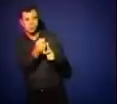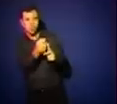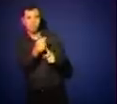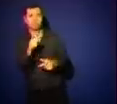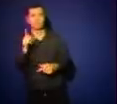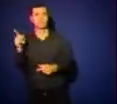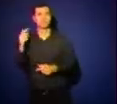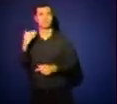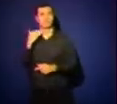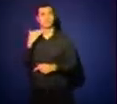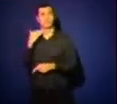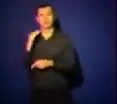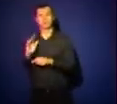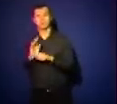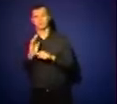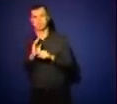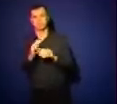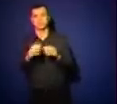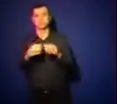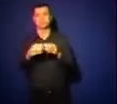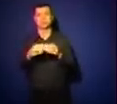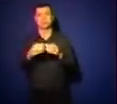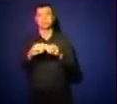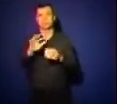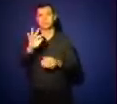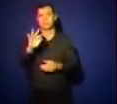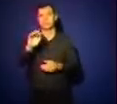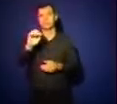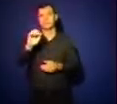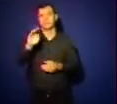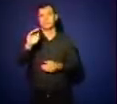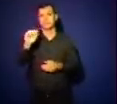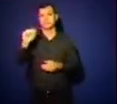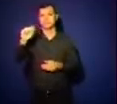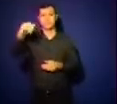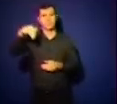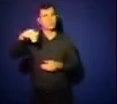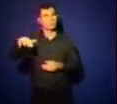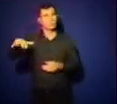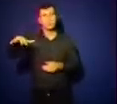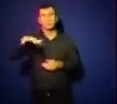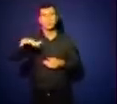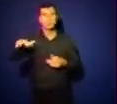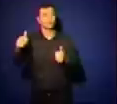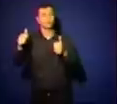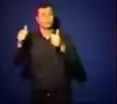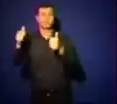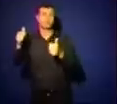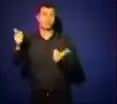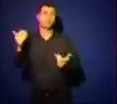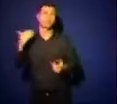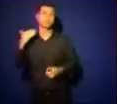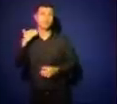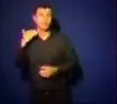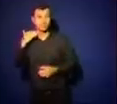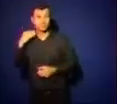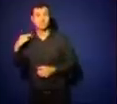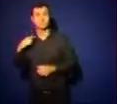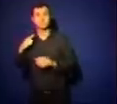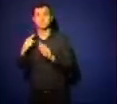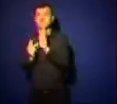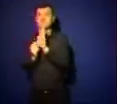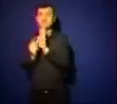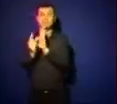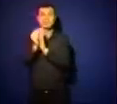a gente tem a trabalhar junto com a febraban esse é um processo bom para os bancos também é bom é bom para todo mundo porque os bancos vão começar a ter mais digitalização